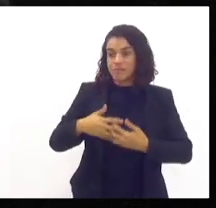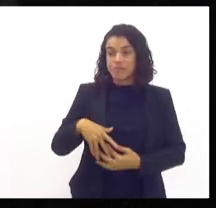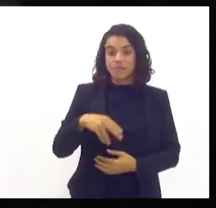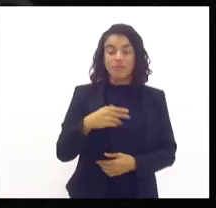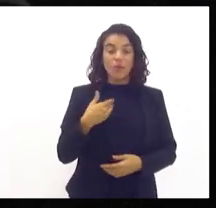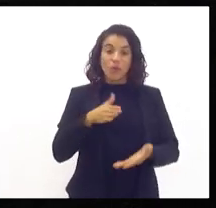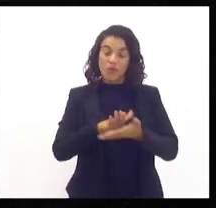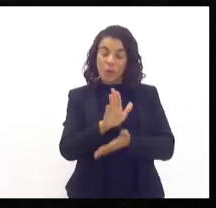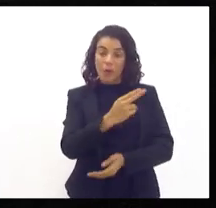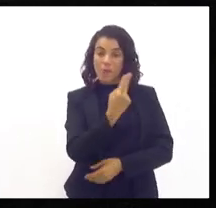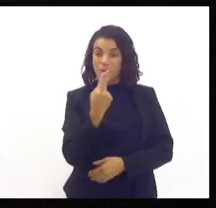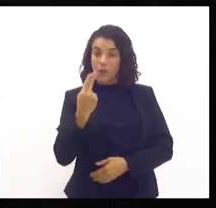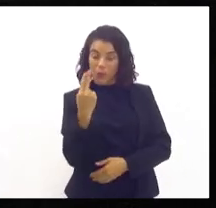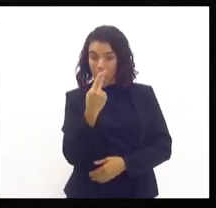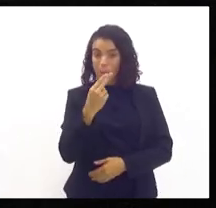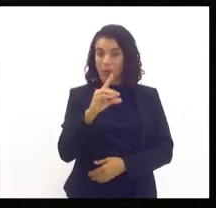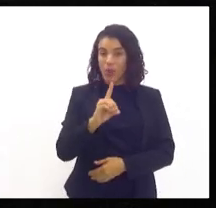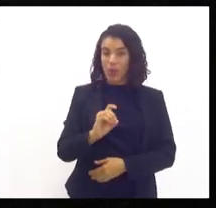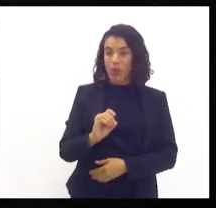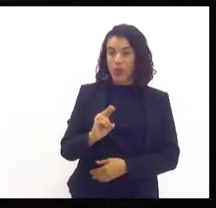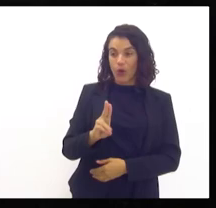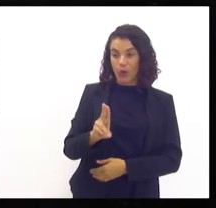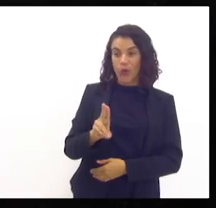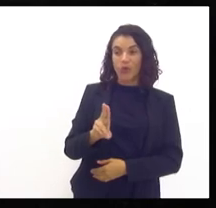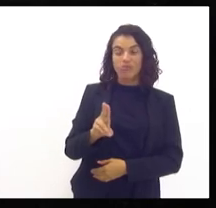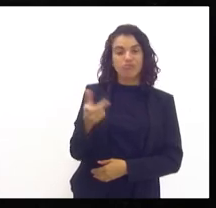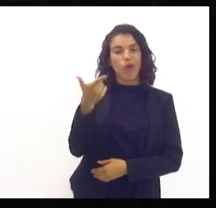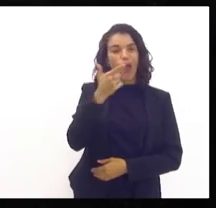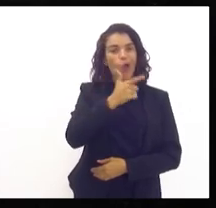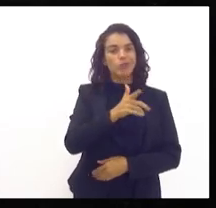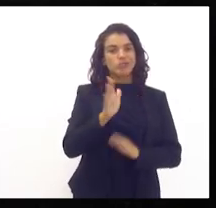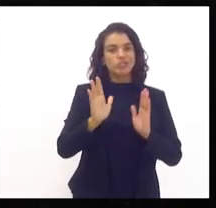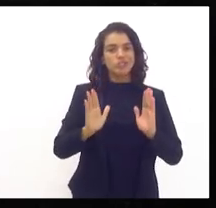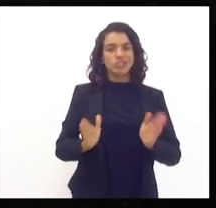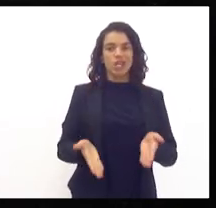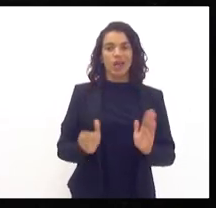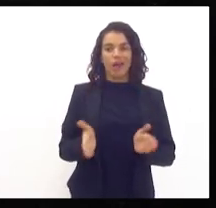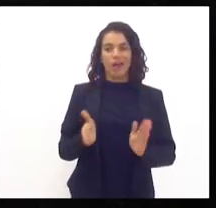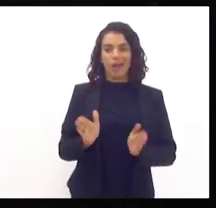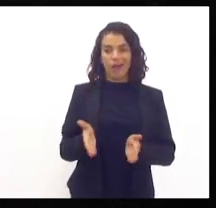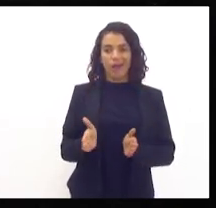nome em Diário Oficial, deputado Valdo Ceasa, já consegui,